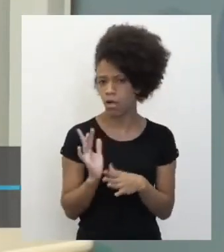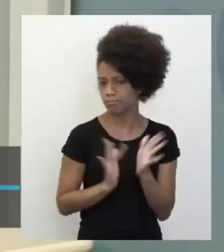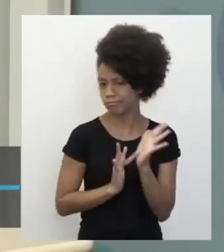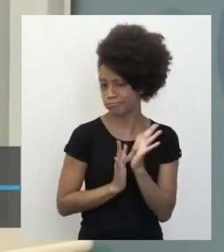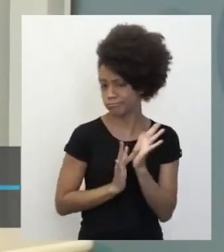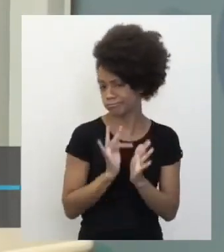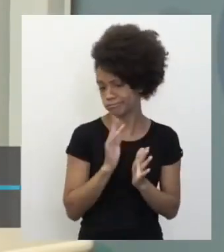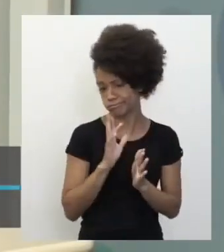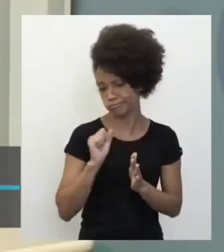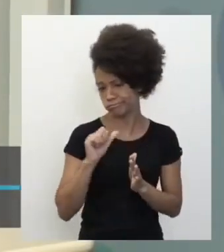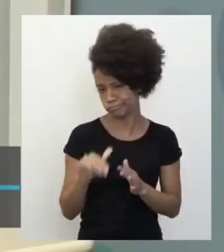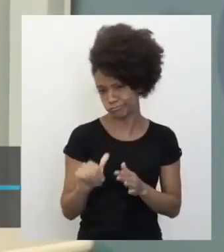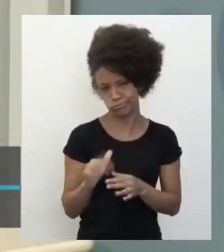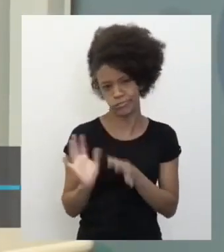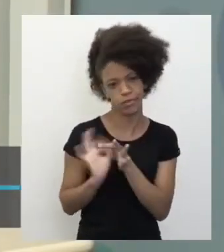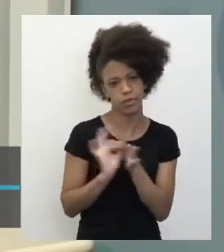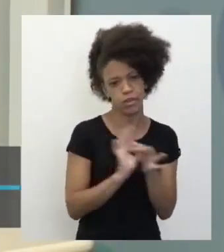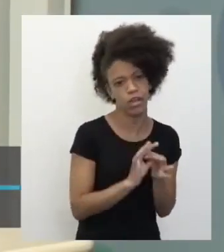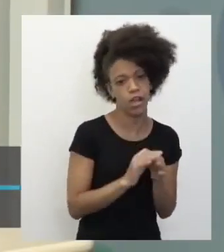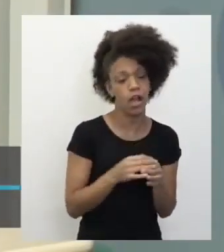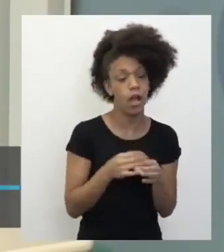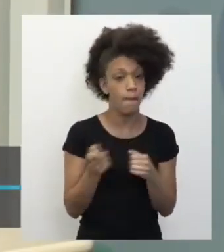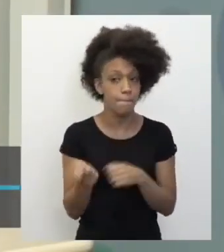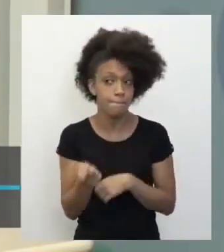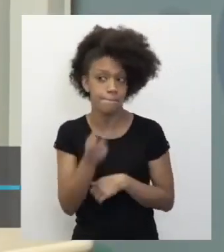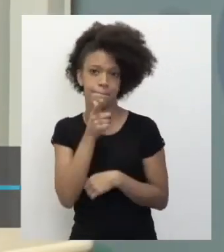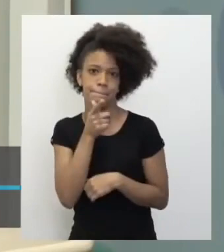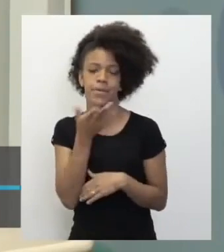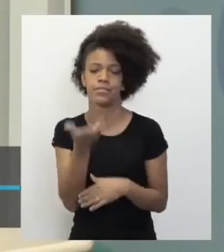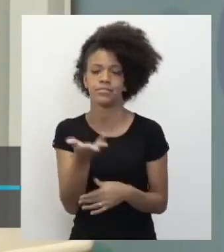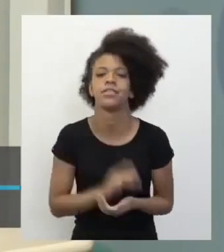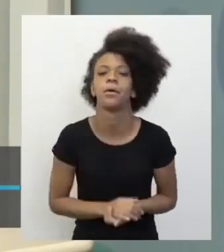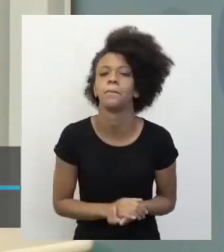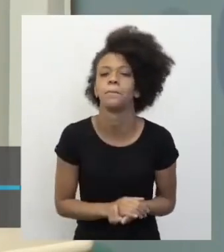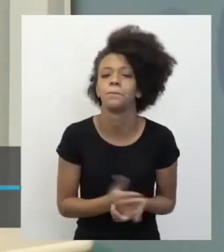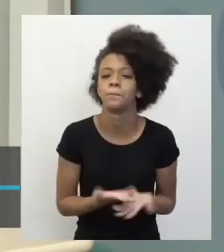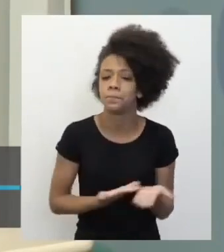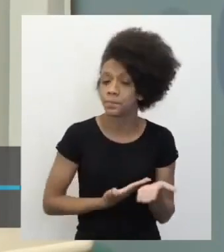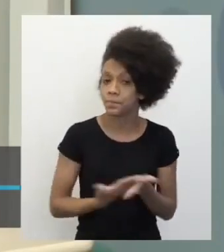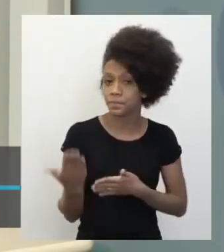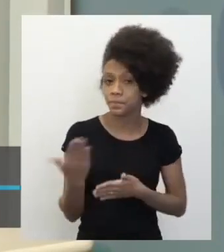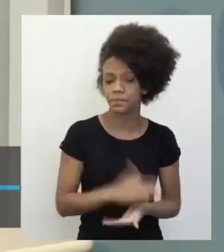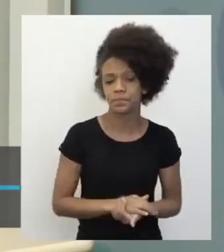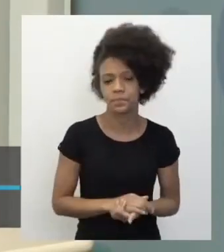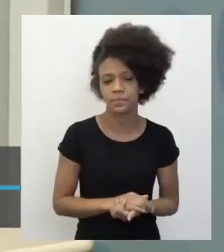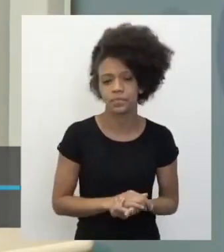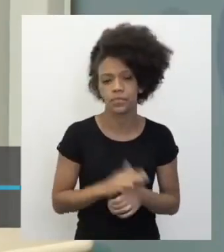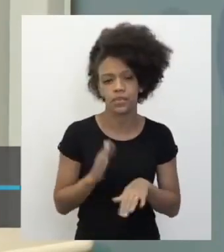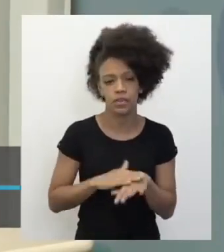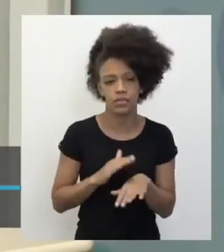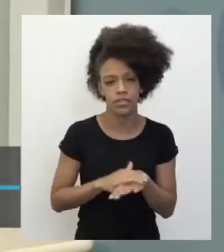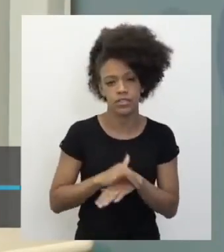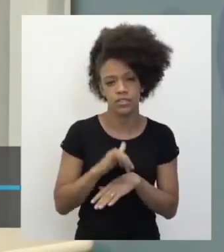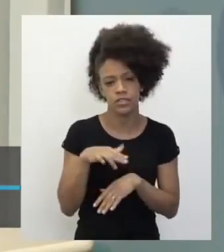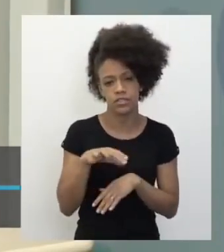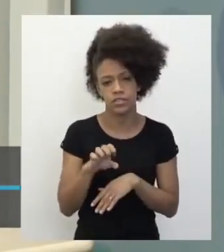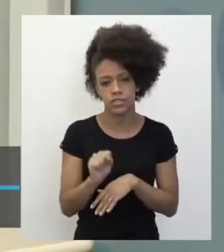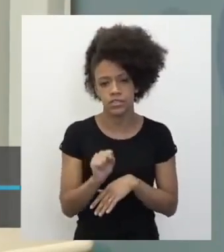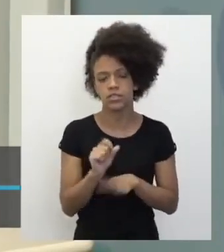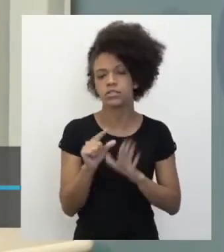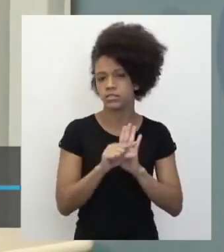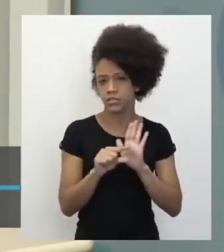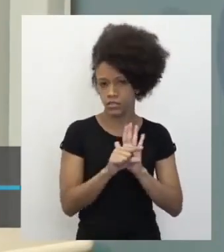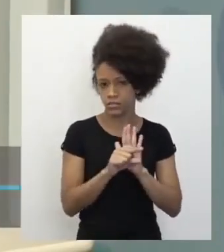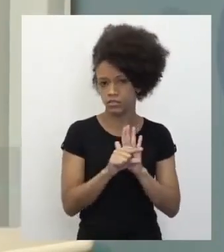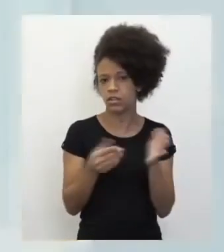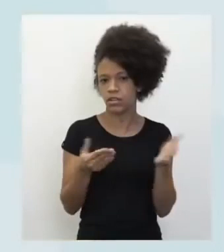que é um texto mais ligado à comédia. Então, vamos começar. Eu farei a Inês Pereira, lerei o trecho dela neste